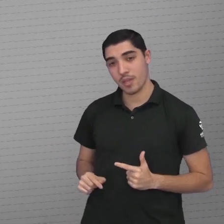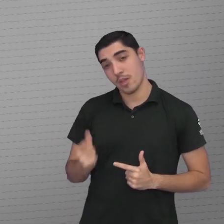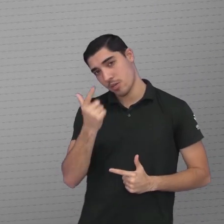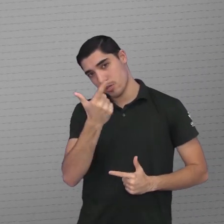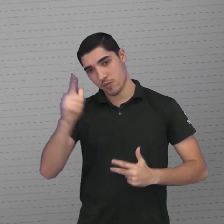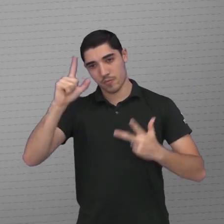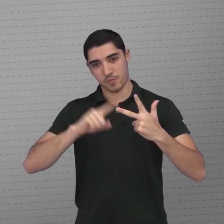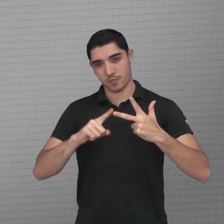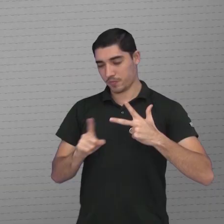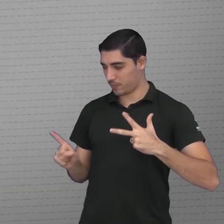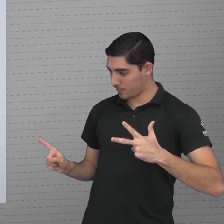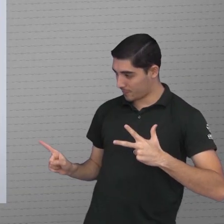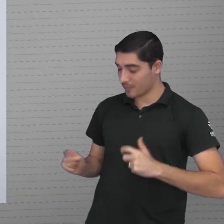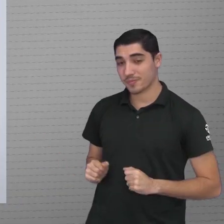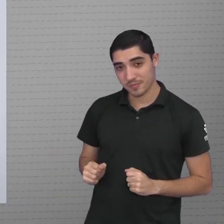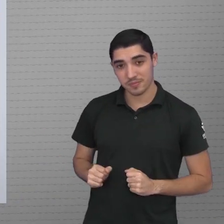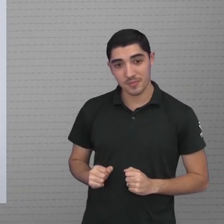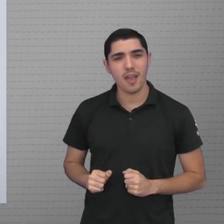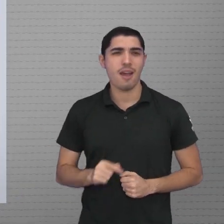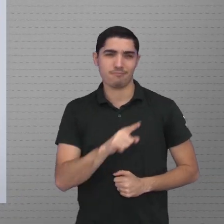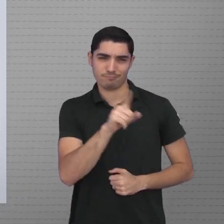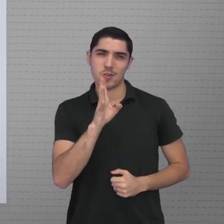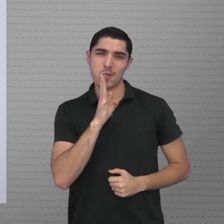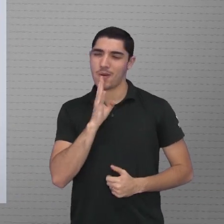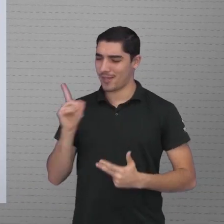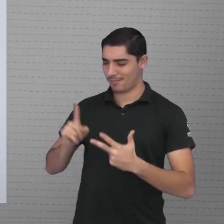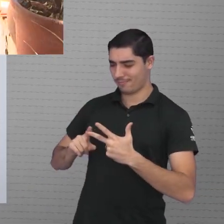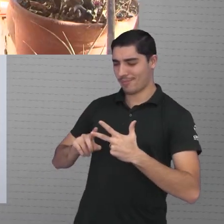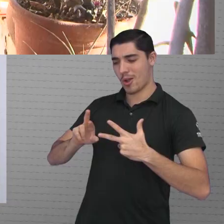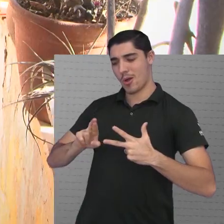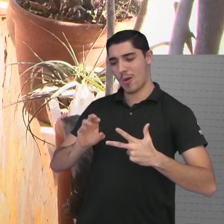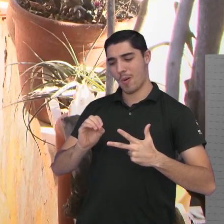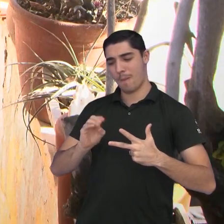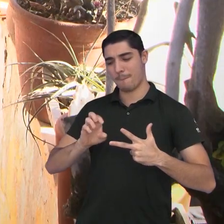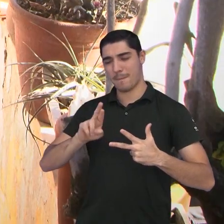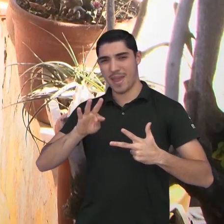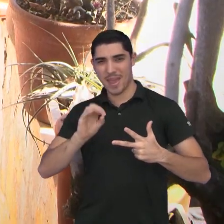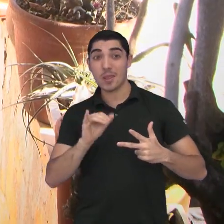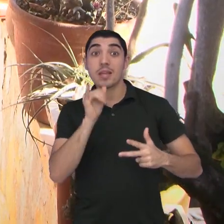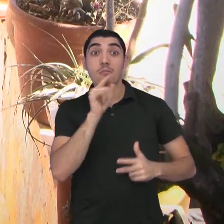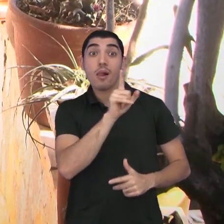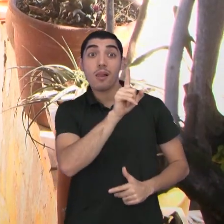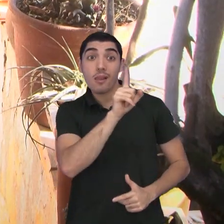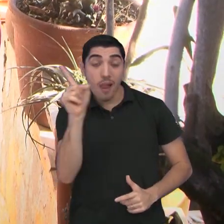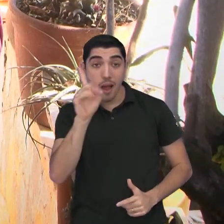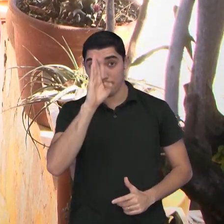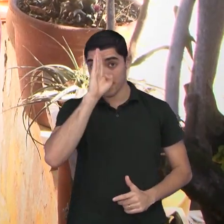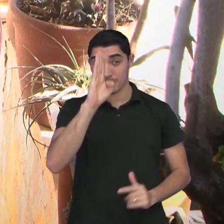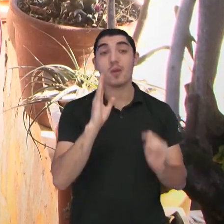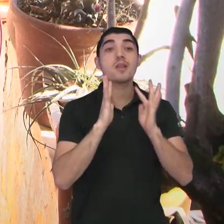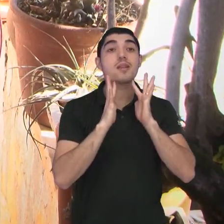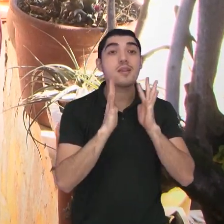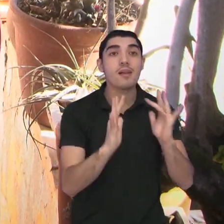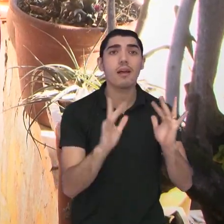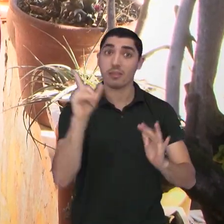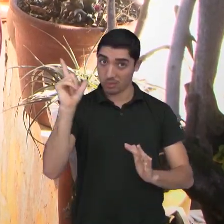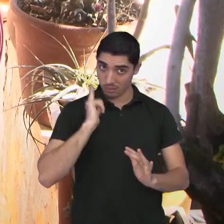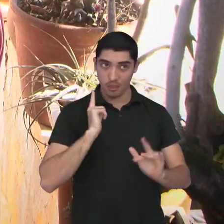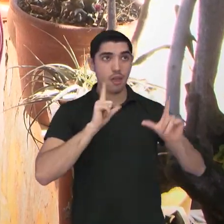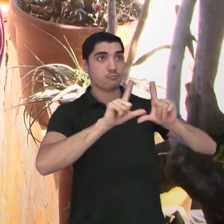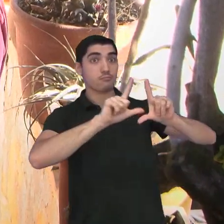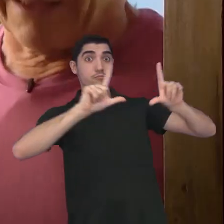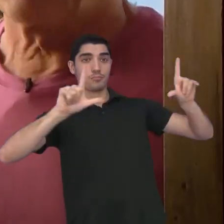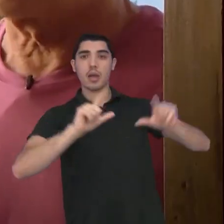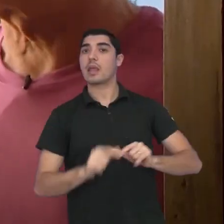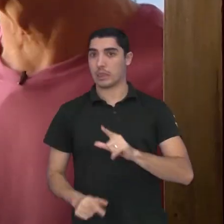Gaudí e Roberto Burle Marx. Roberto Burle Marx, que todo mundo já deve ter conhecido, pelo menos o Parque da Cidade, né? Sem dúvida. E tem mosaico dele